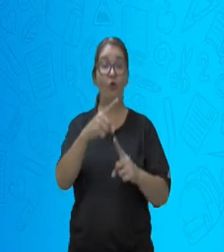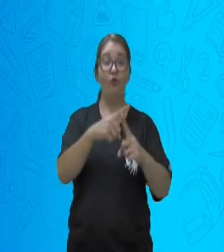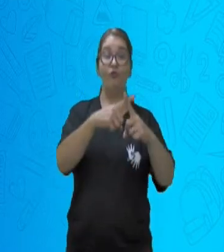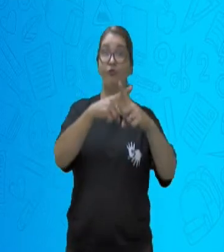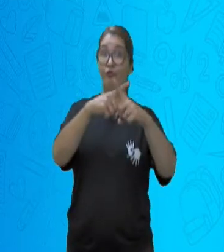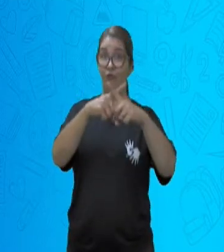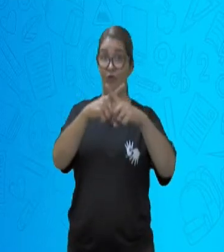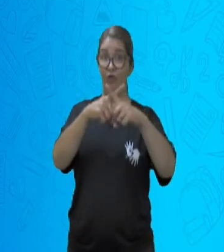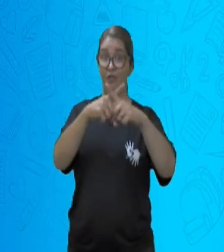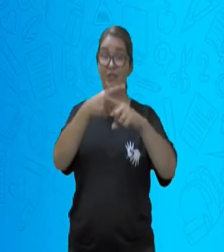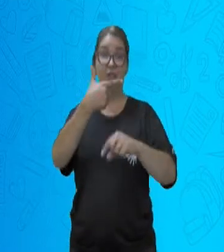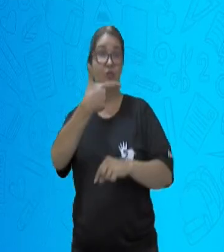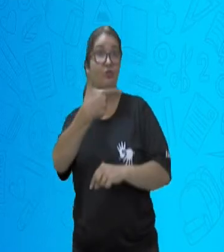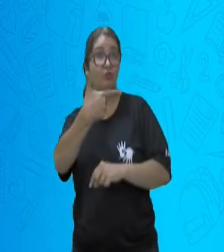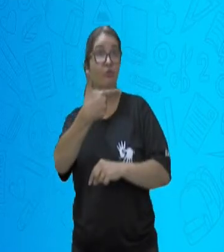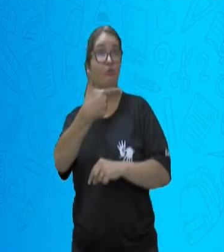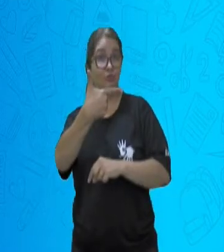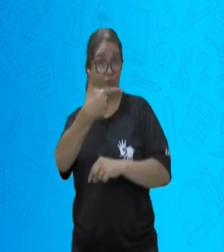8